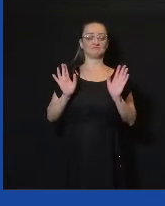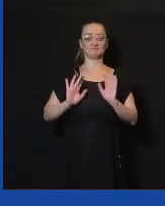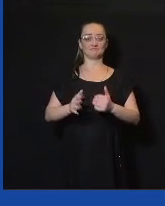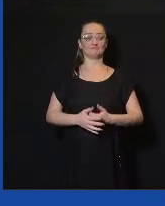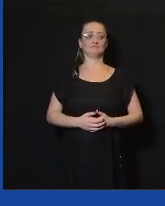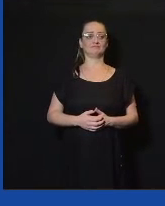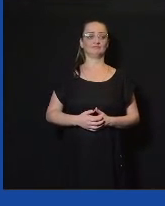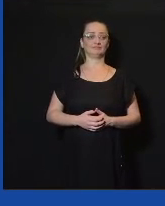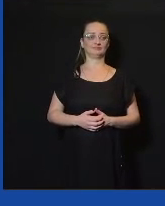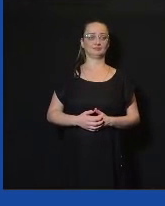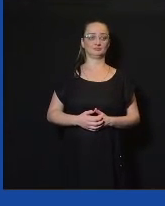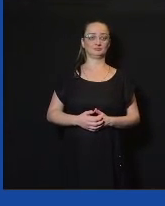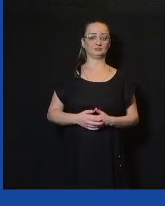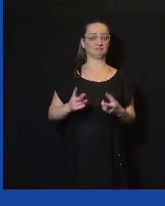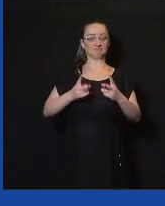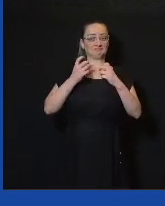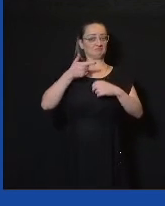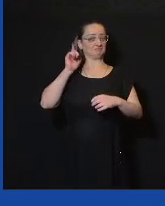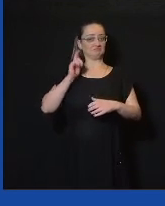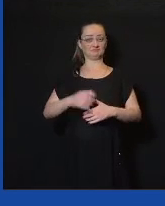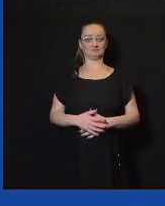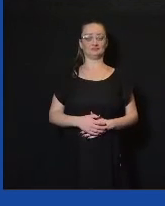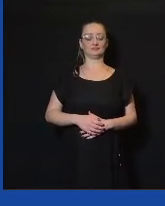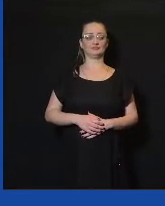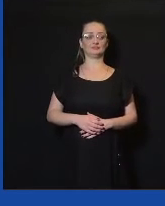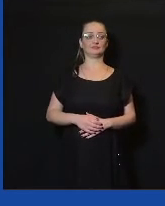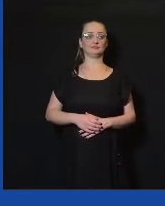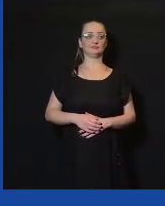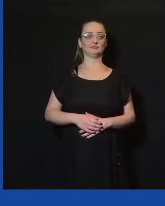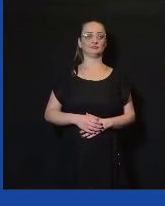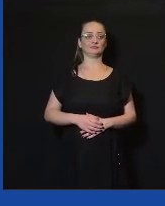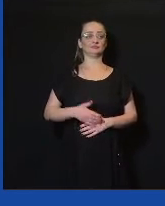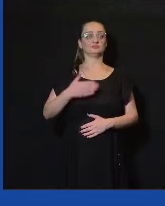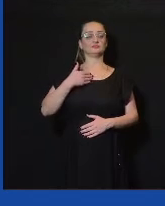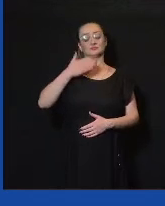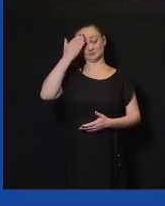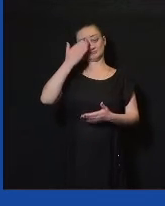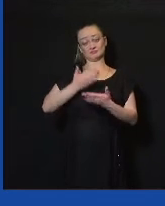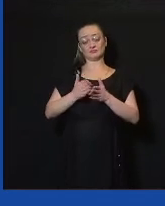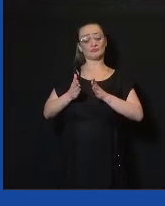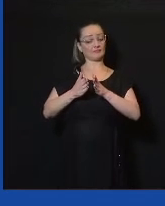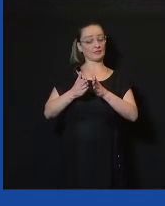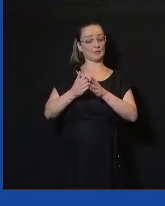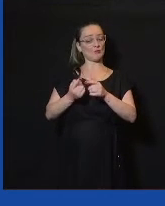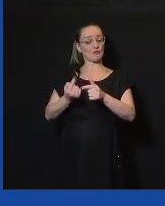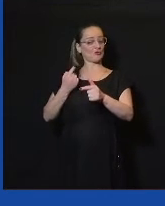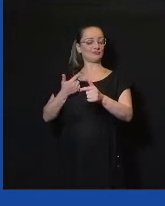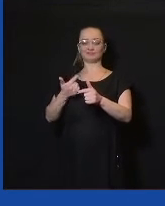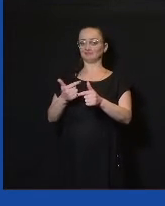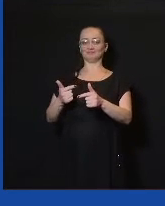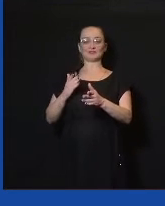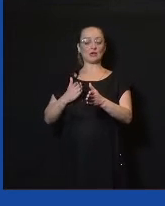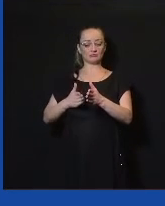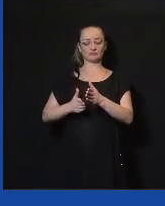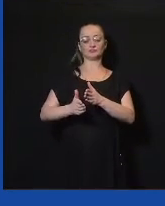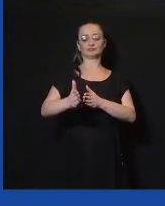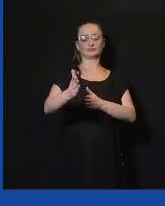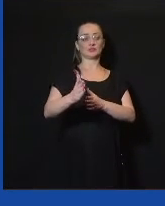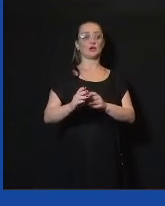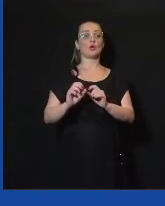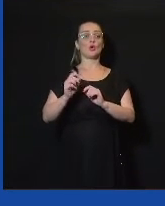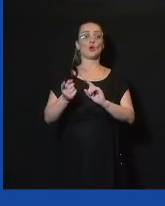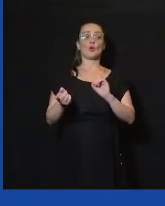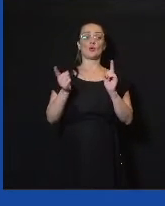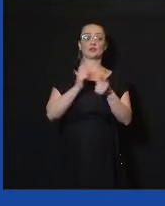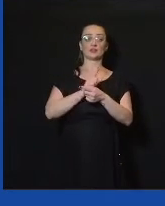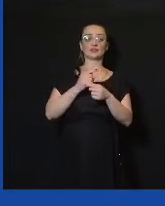do dia a dia deles. E para mim esse é um caminho sem volta. Seja porque o contrário disso é